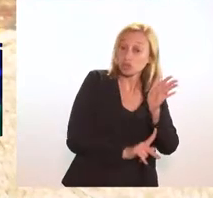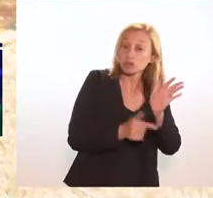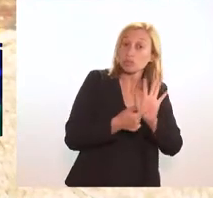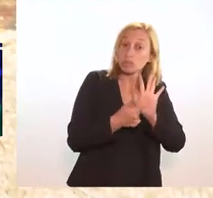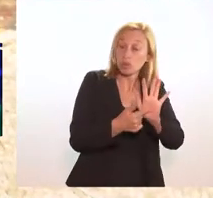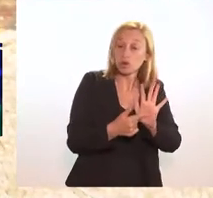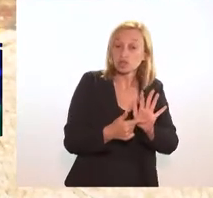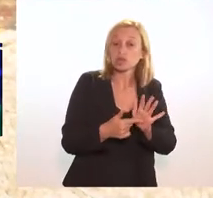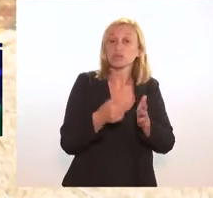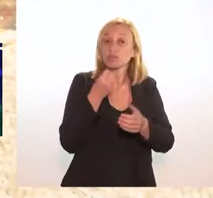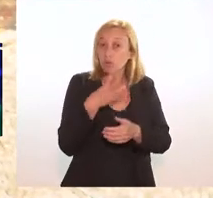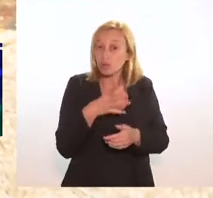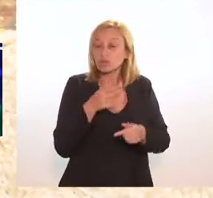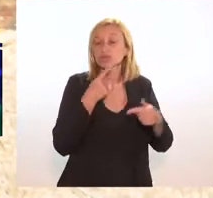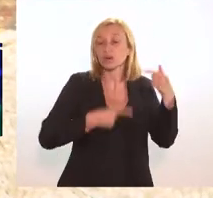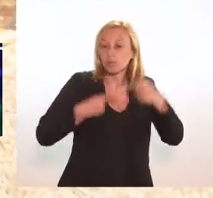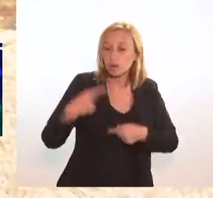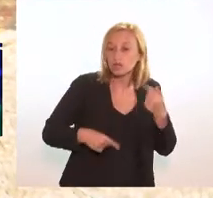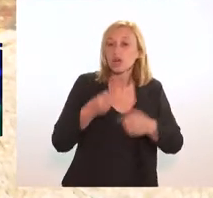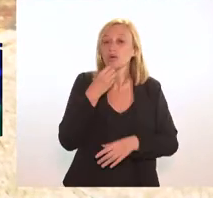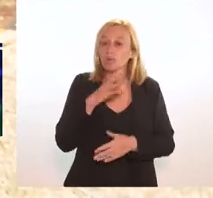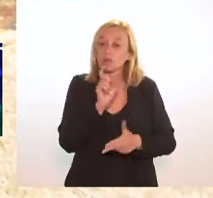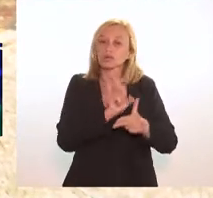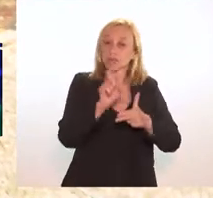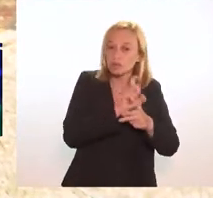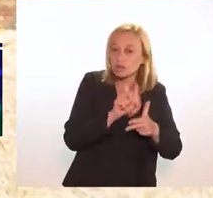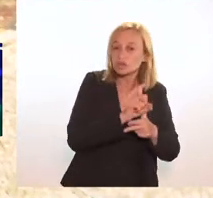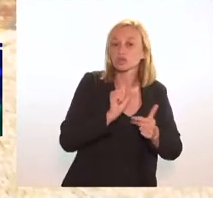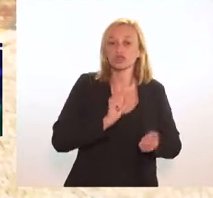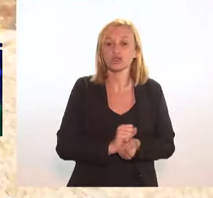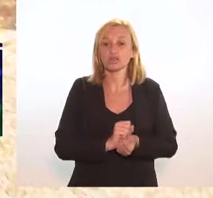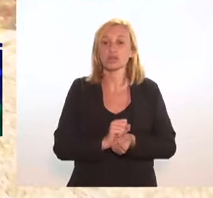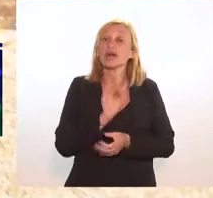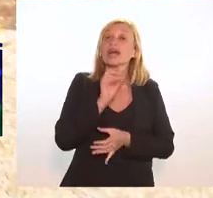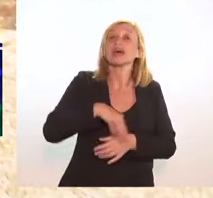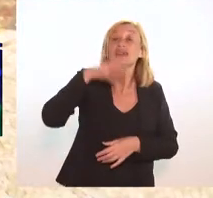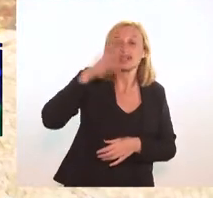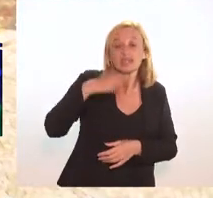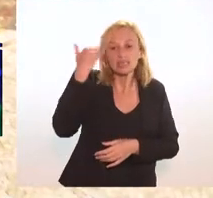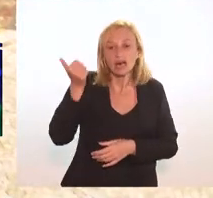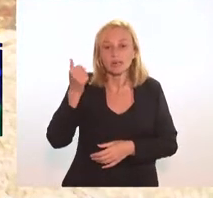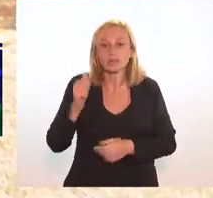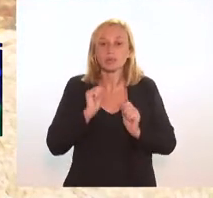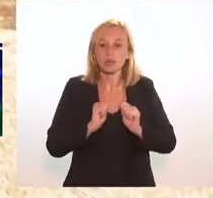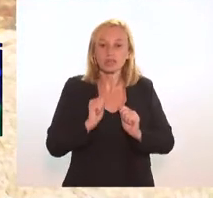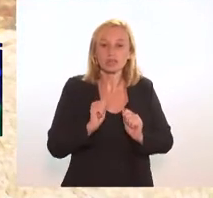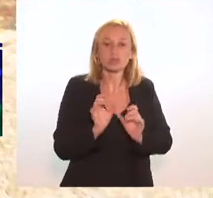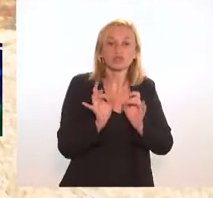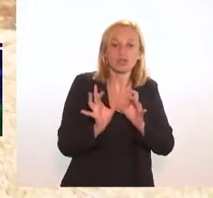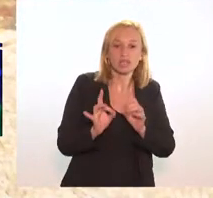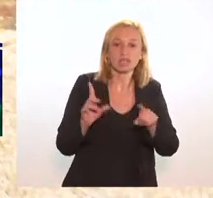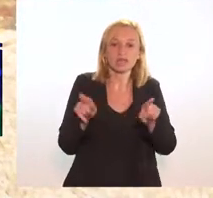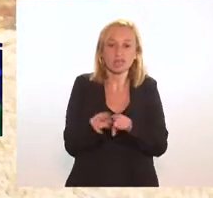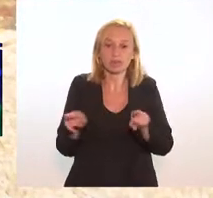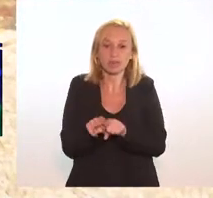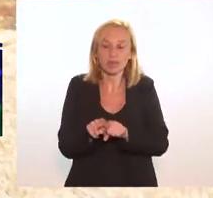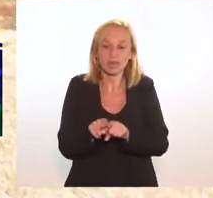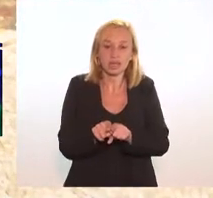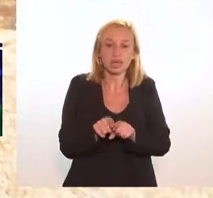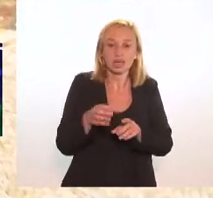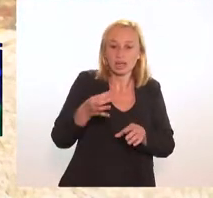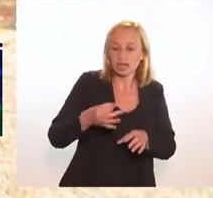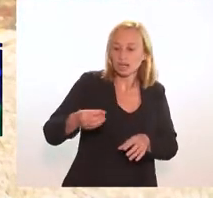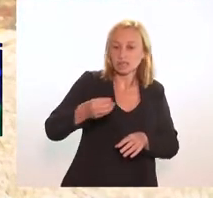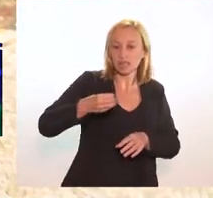na política, há algo bom no Executivo, há algo bom. E quem sabe a gente não possa comercializar também as canecas e a população vai